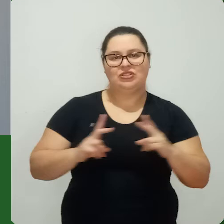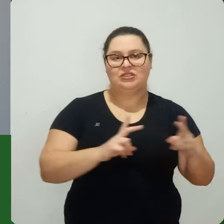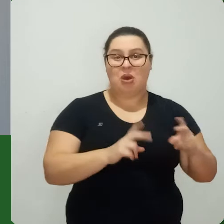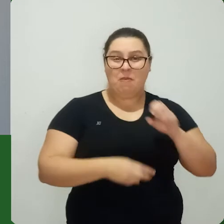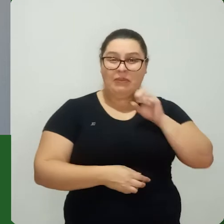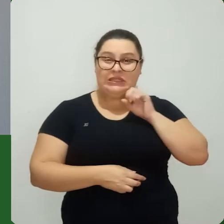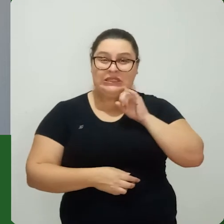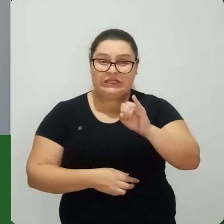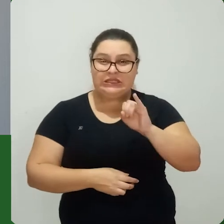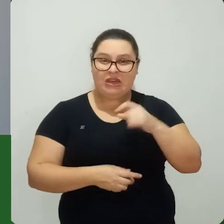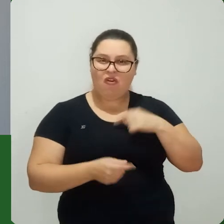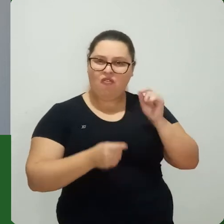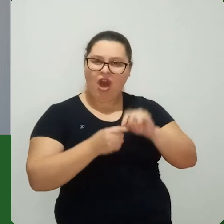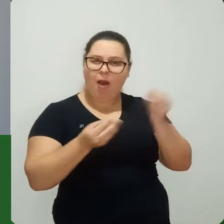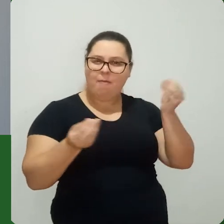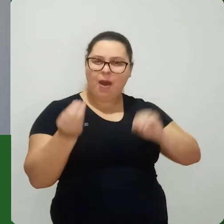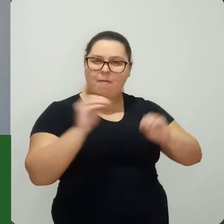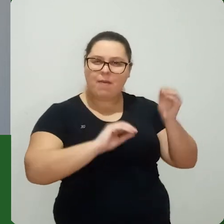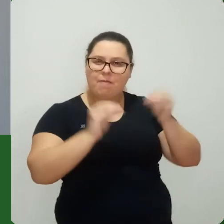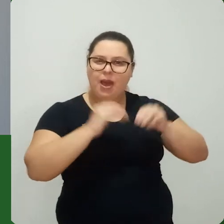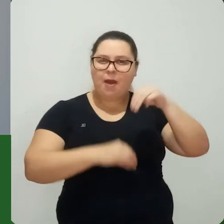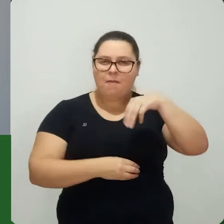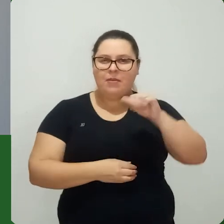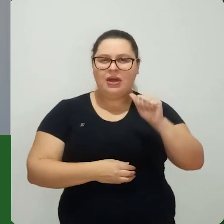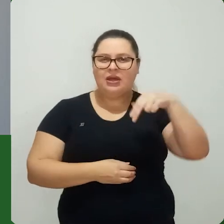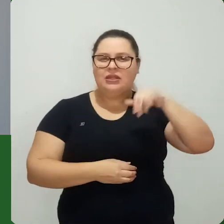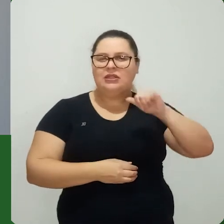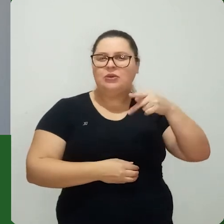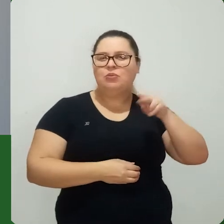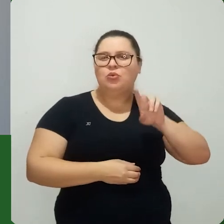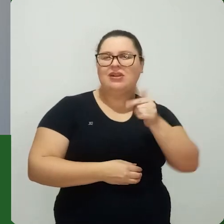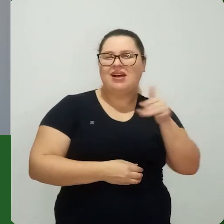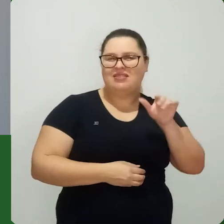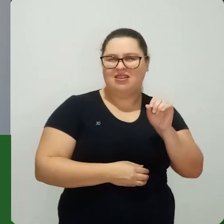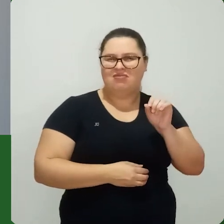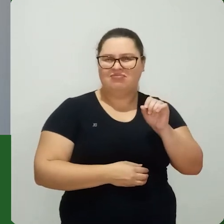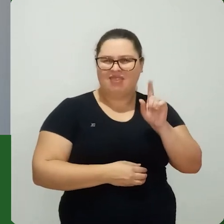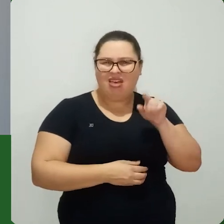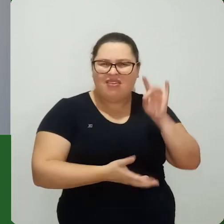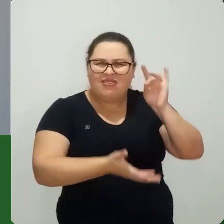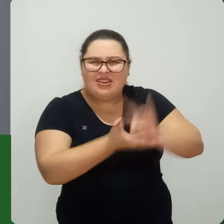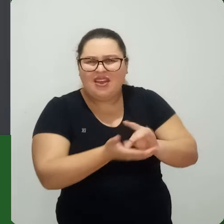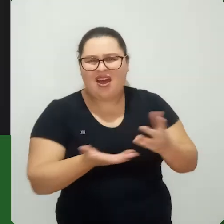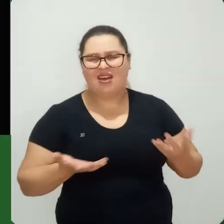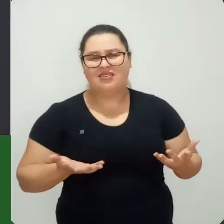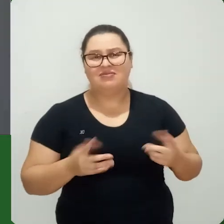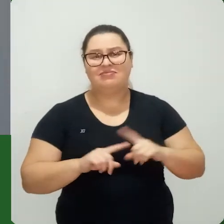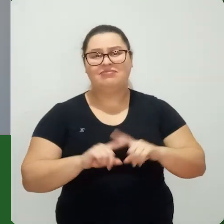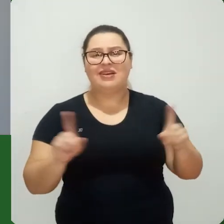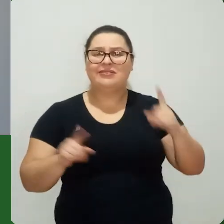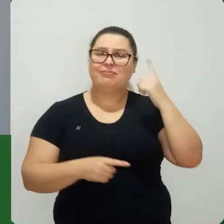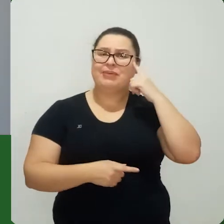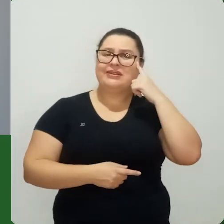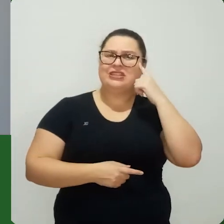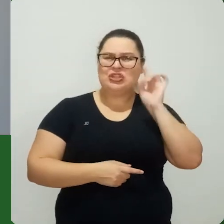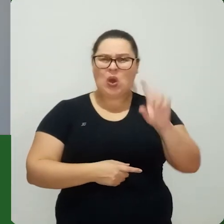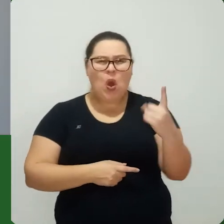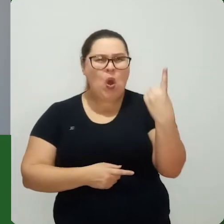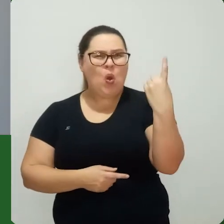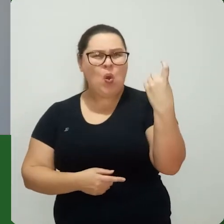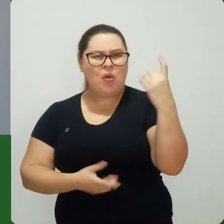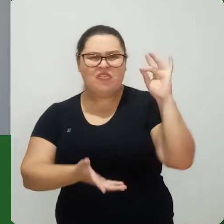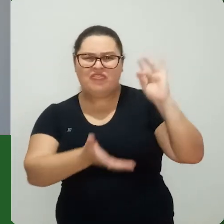Uma verdade pode ser. Agora, a verdade não tem como, porque não existe uma verdade única.